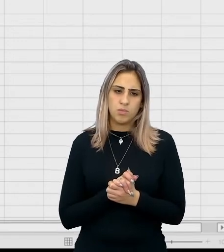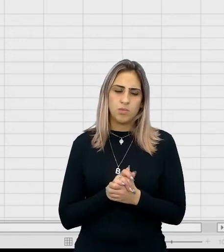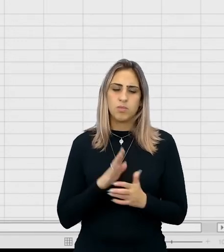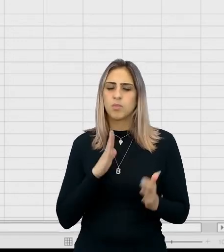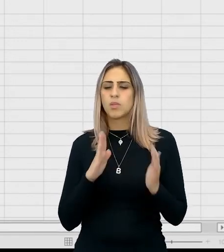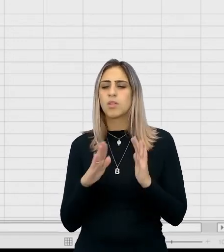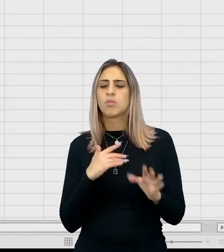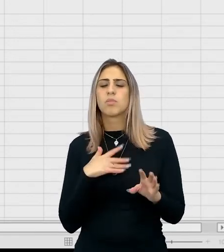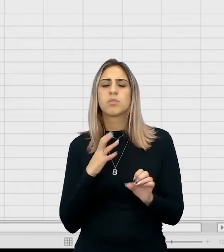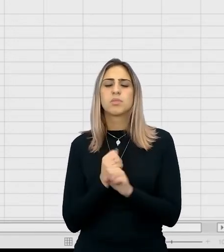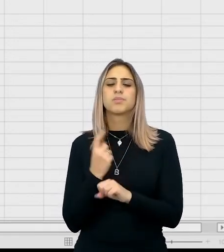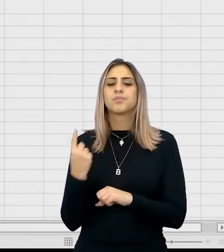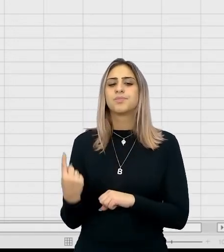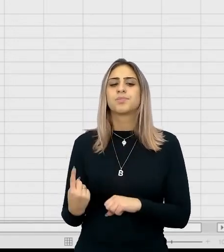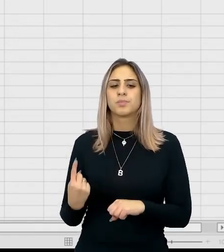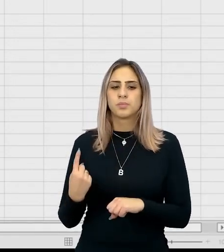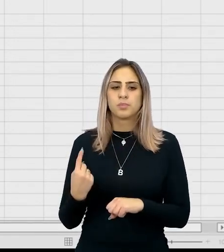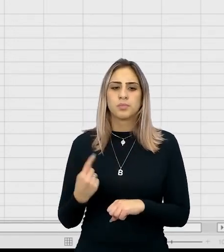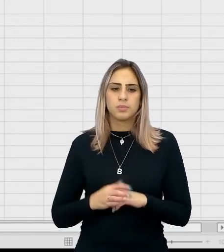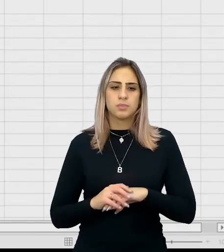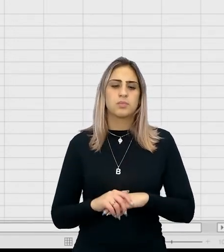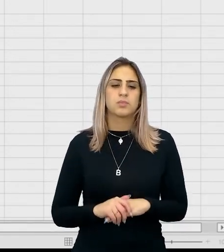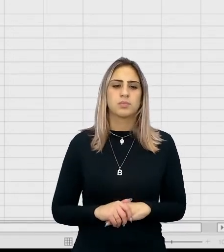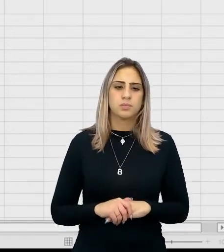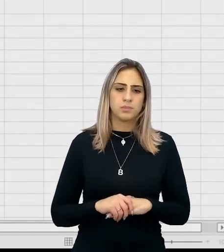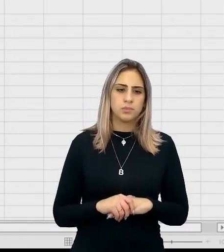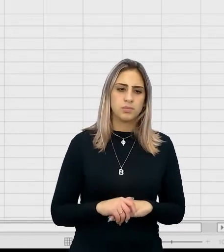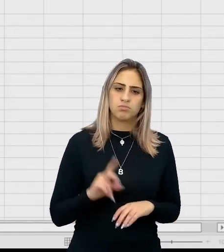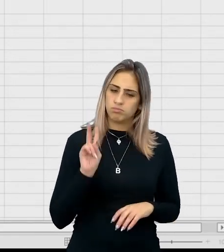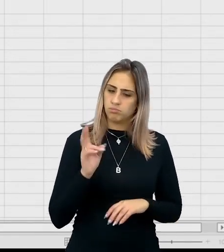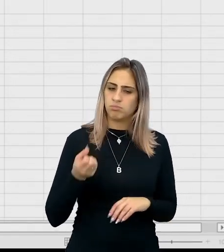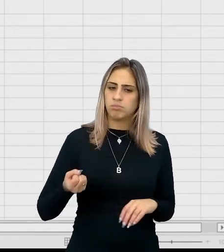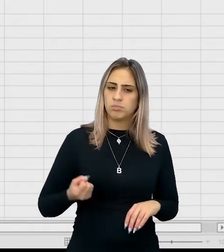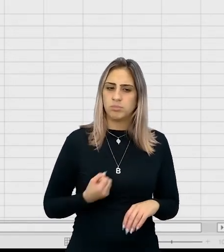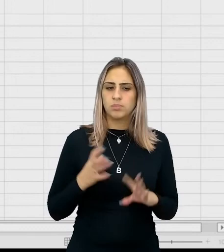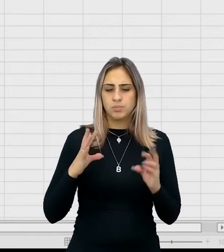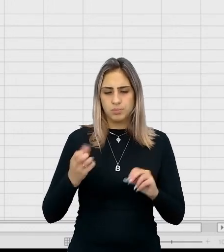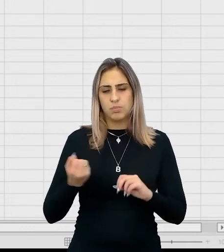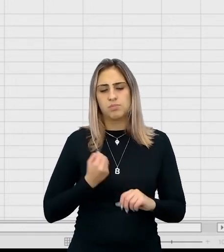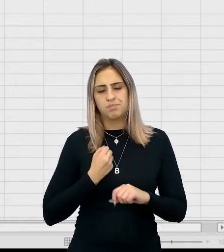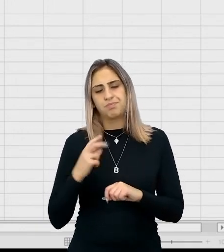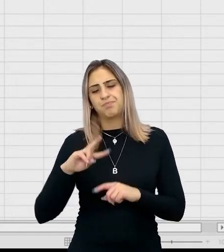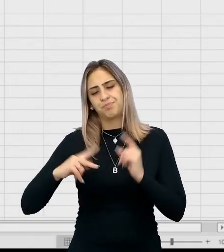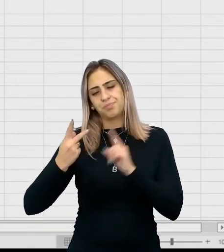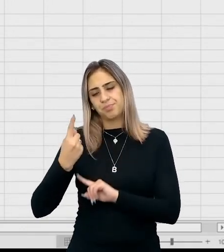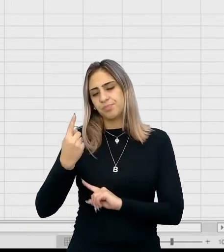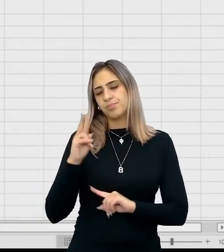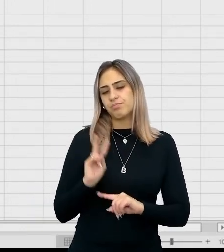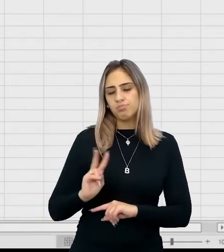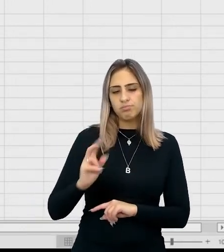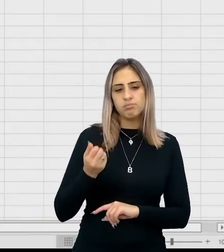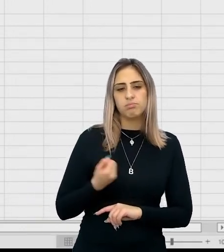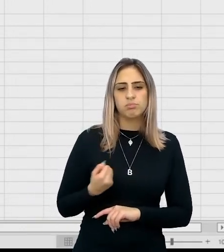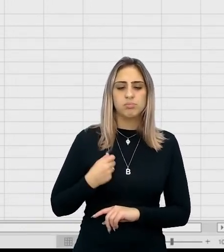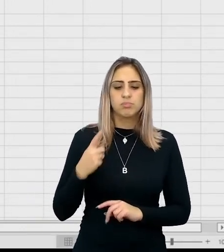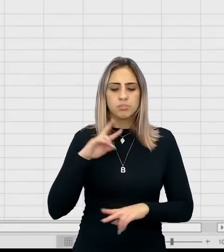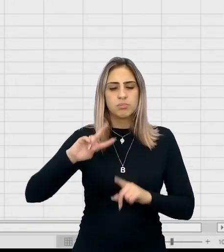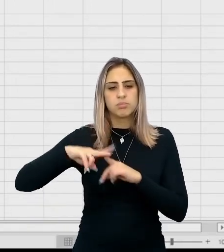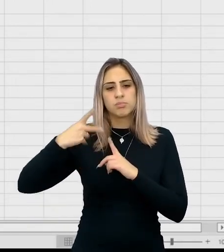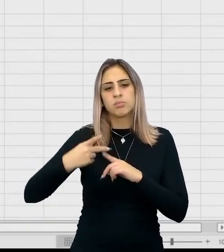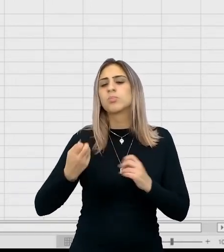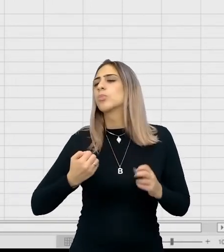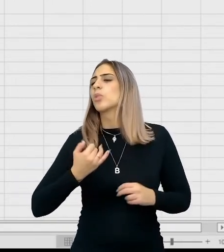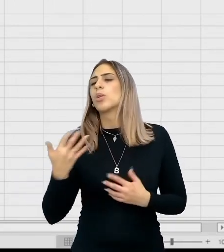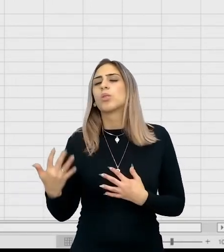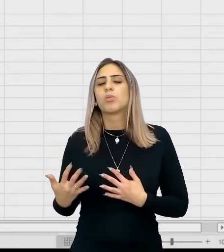começar com 1. 1. Vai dar ele mesmo. Todo número elevado a 1 é ele mesmo, e eu vou multiplicar isso por